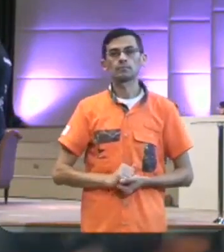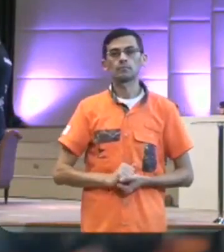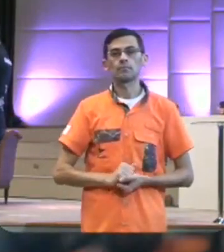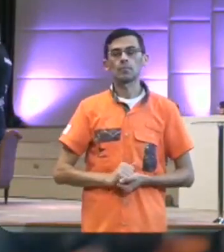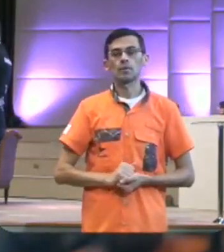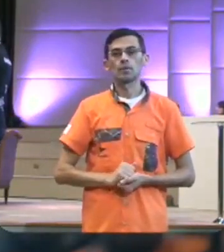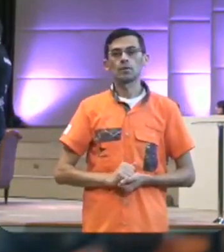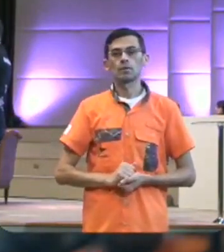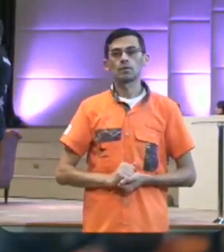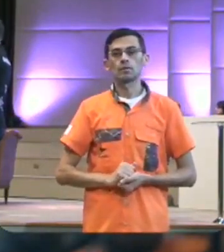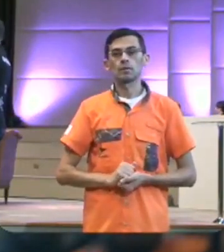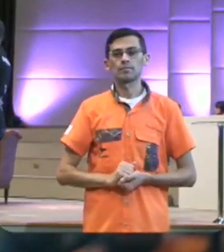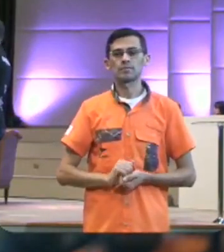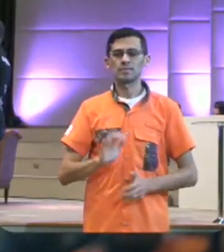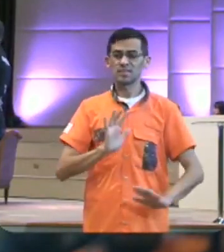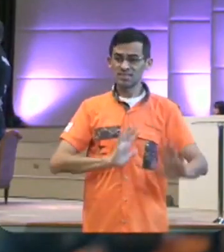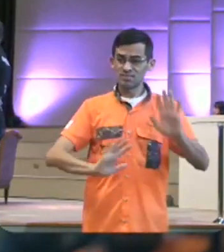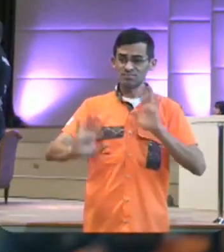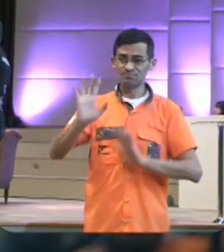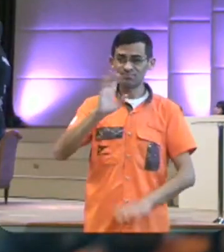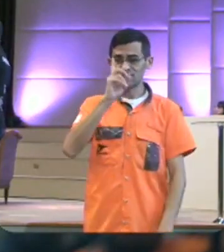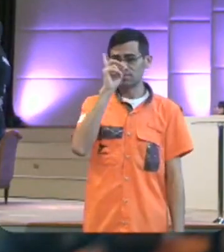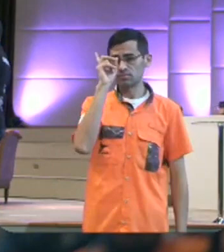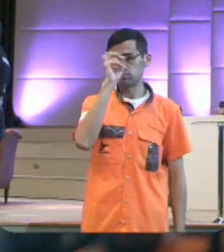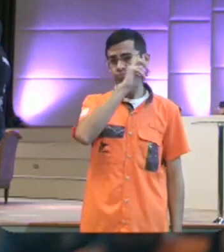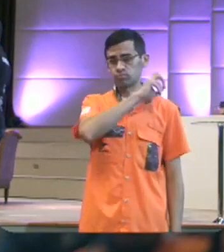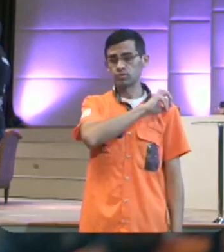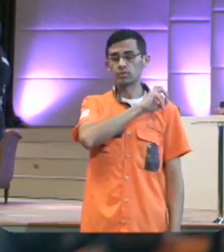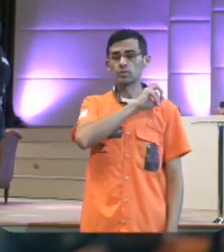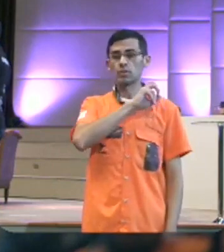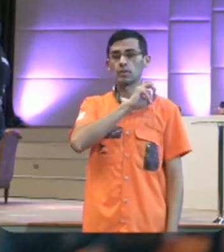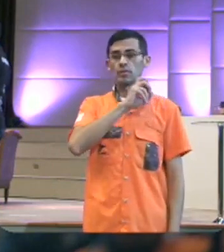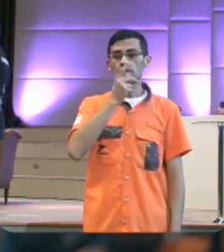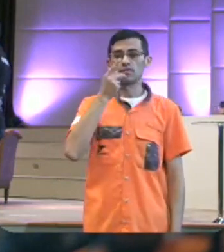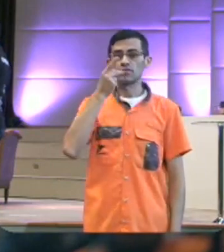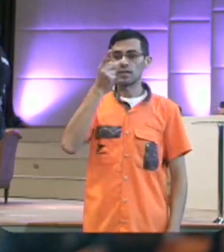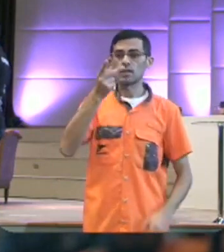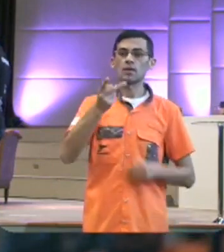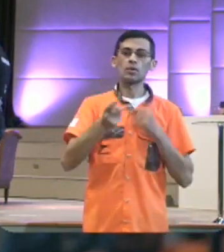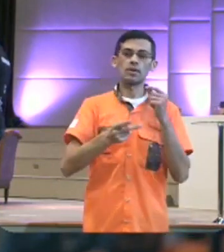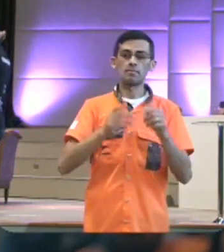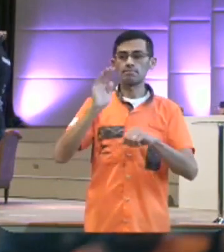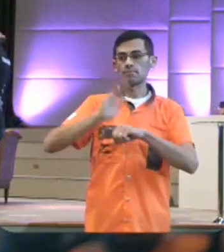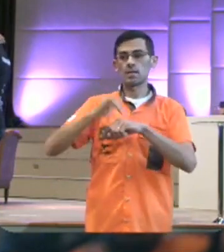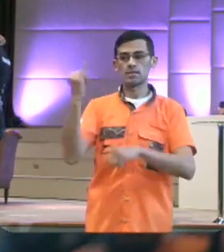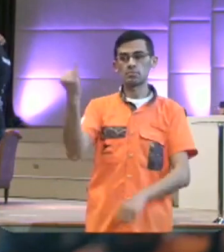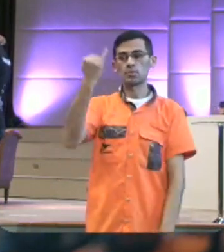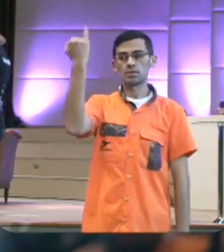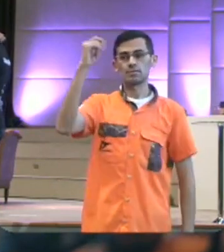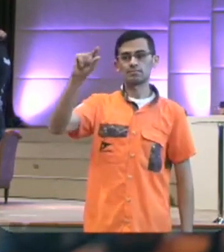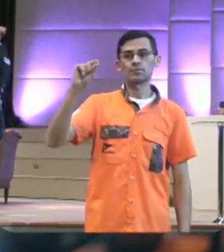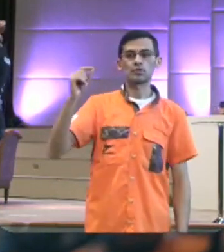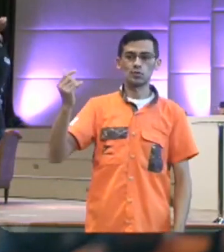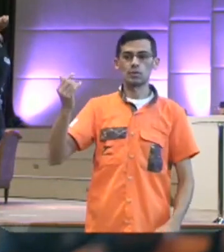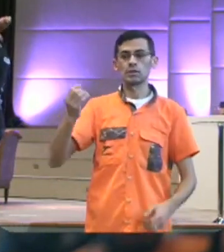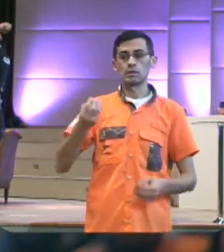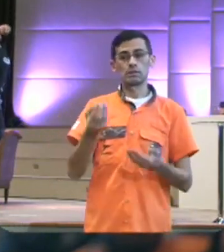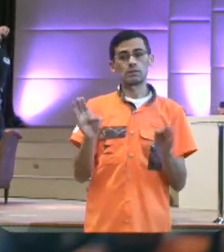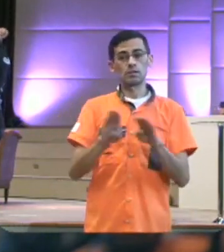para quem é tão complicado fazer a mais importante das